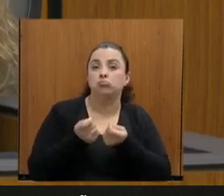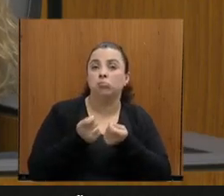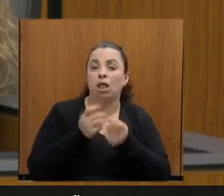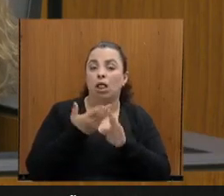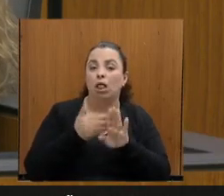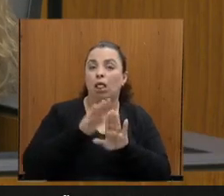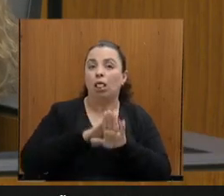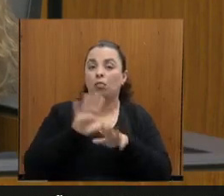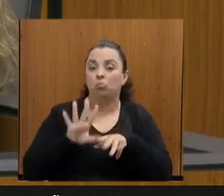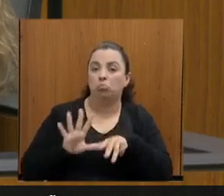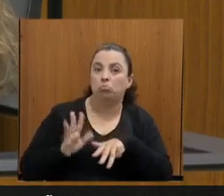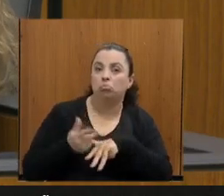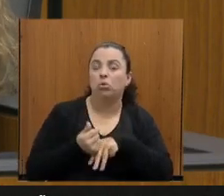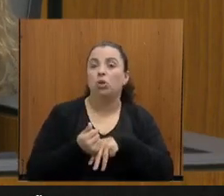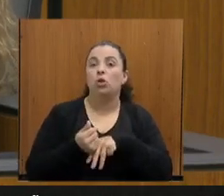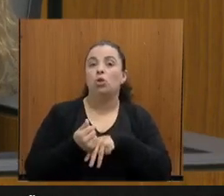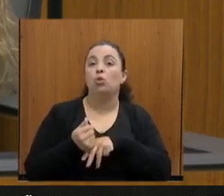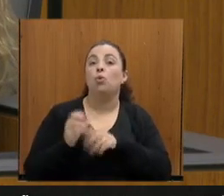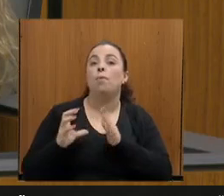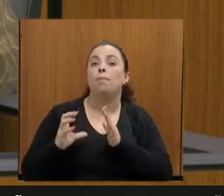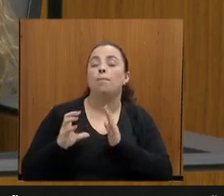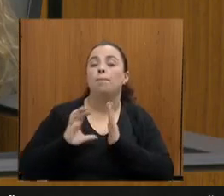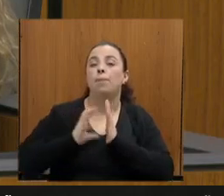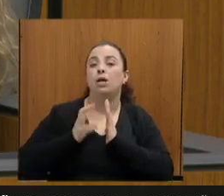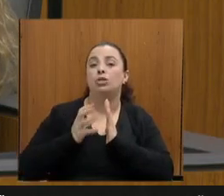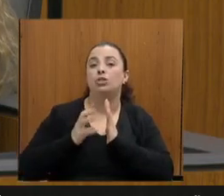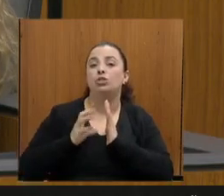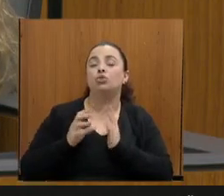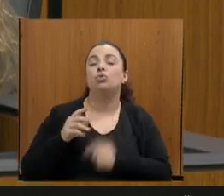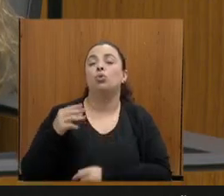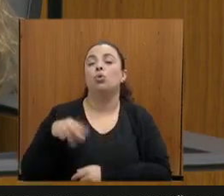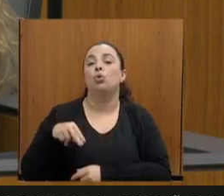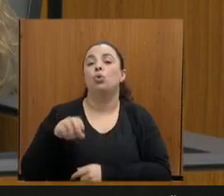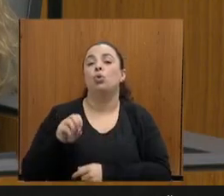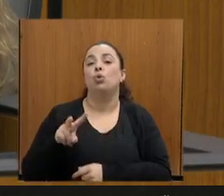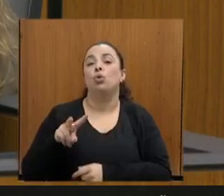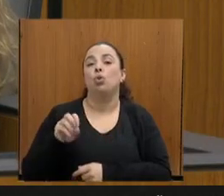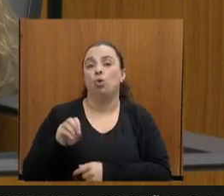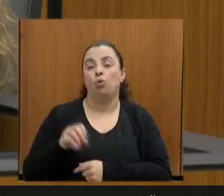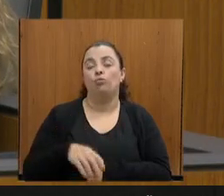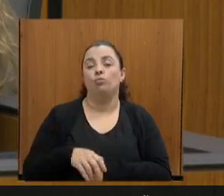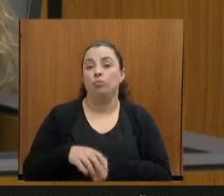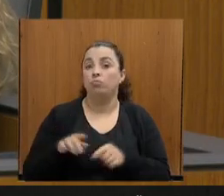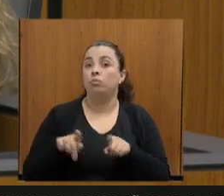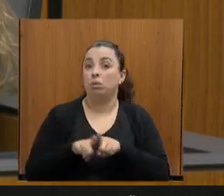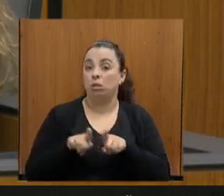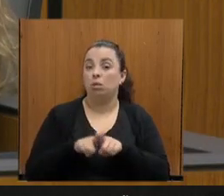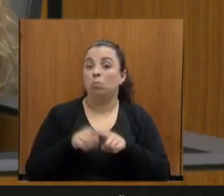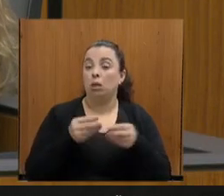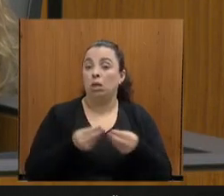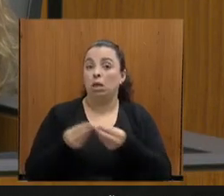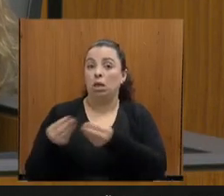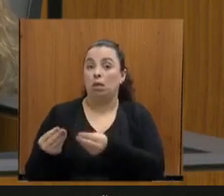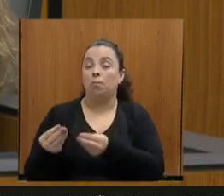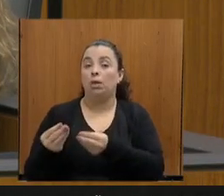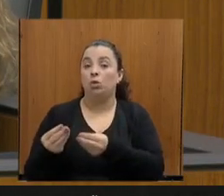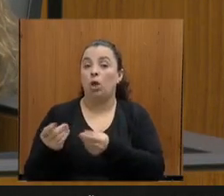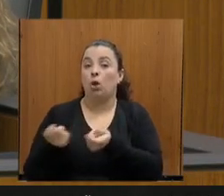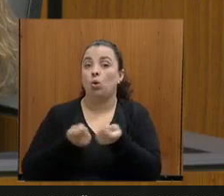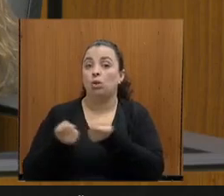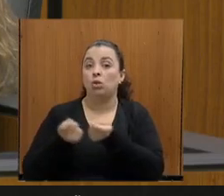e componentes do partido novo inclui inclusive encaminhamento a Controladoria Geral do Estado